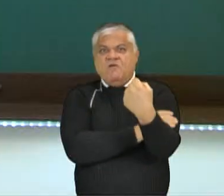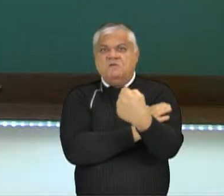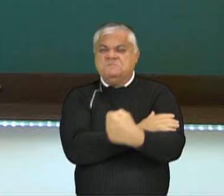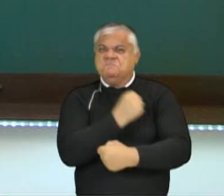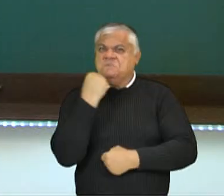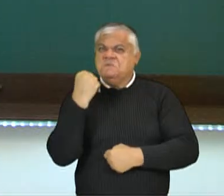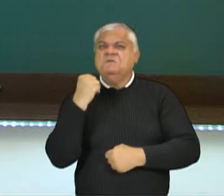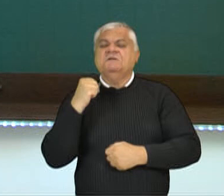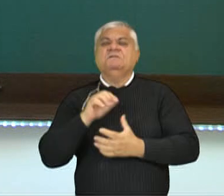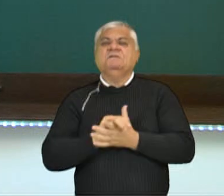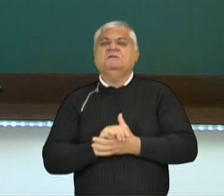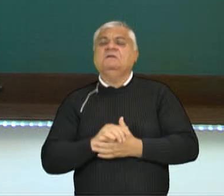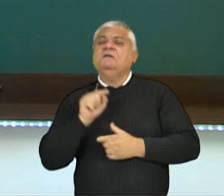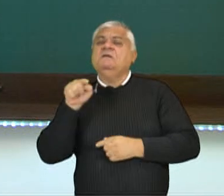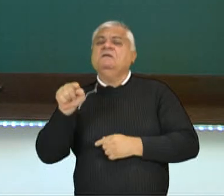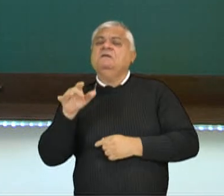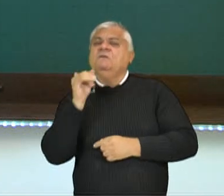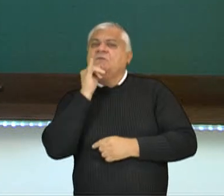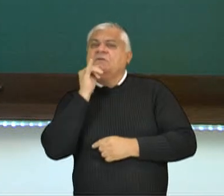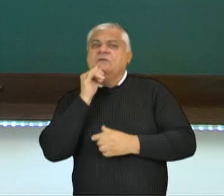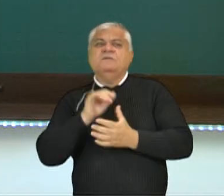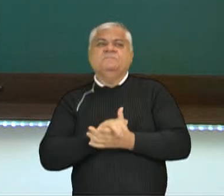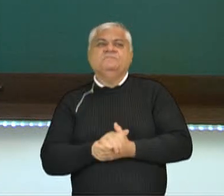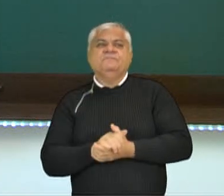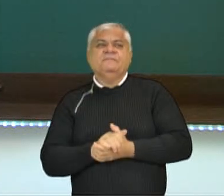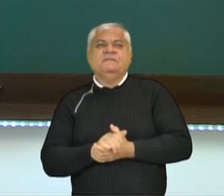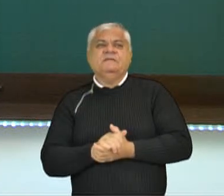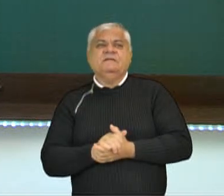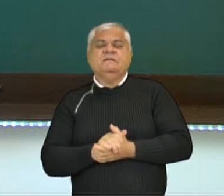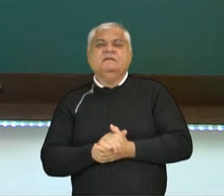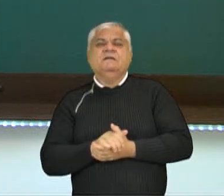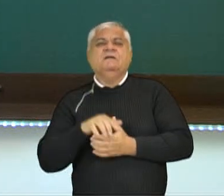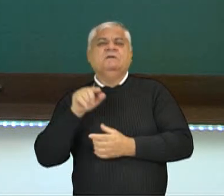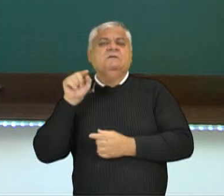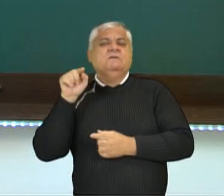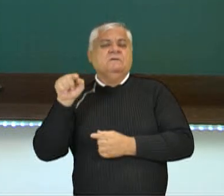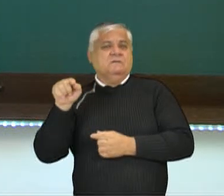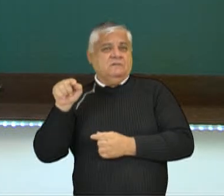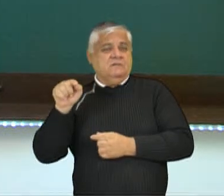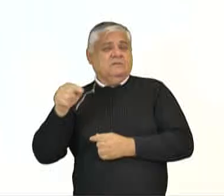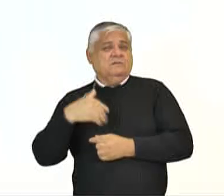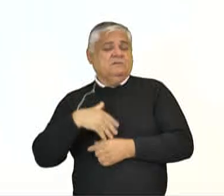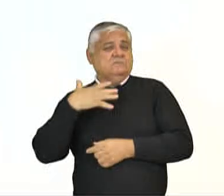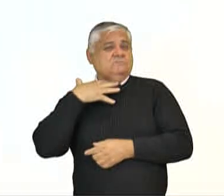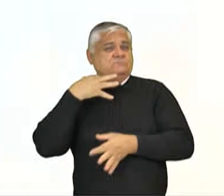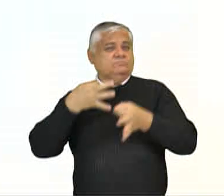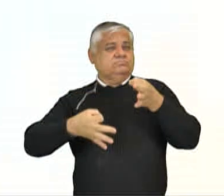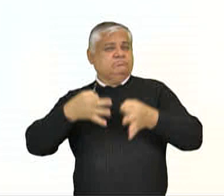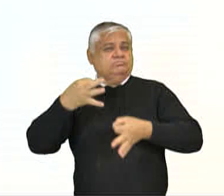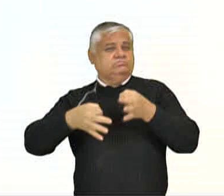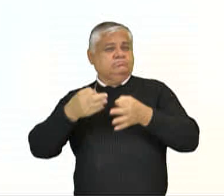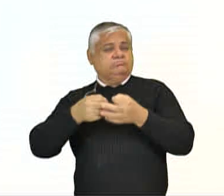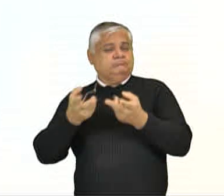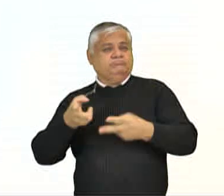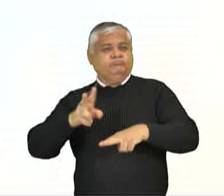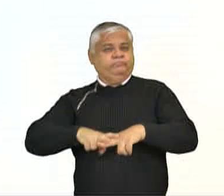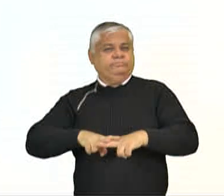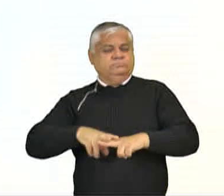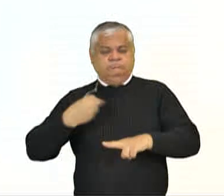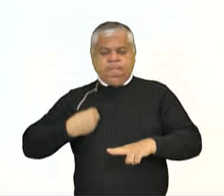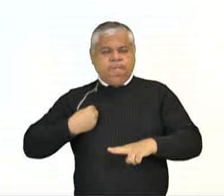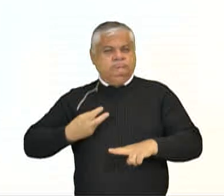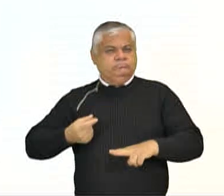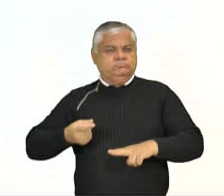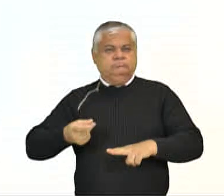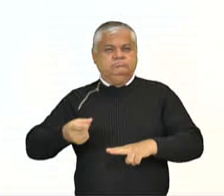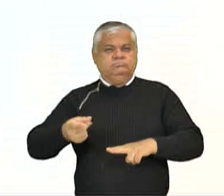poder do Ratko, foi indicado pelo Tribunal Penal Internacional e condenado à prisão perpétua